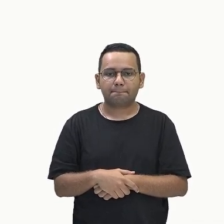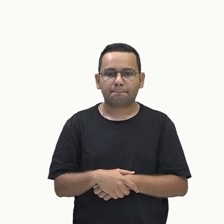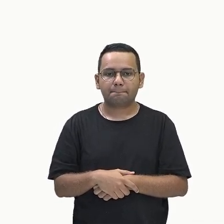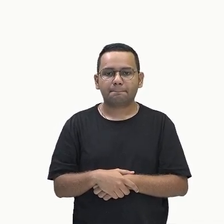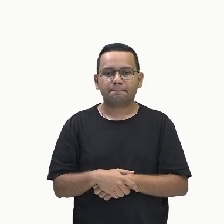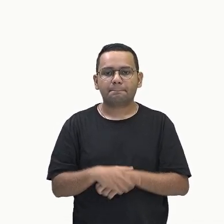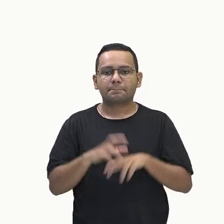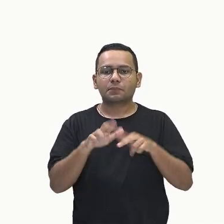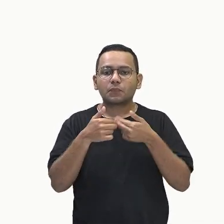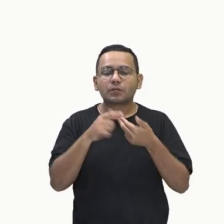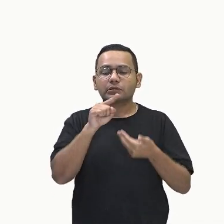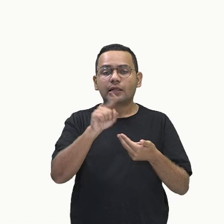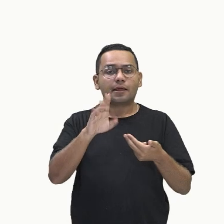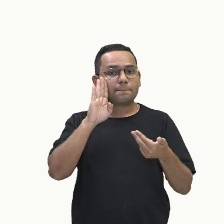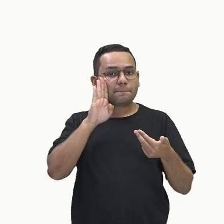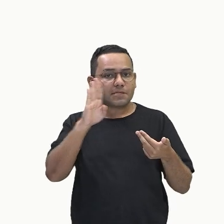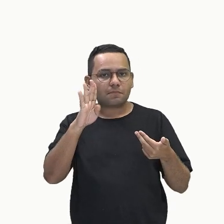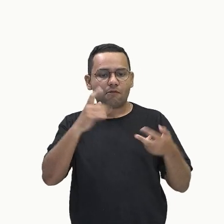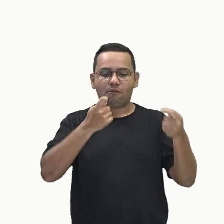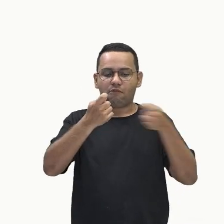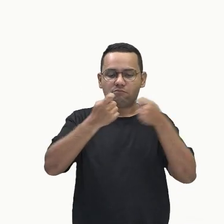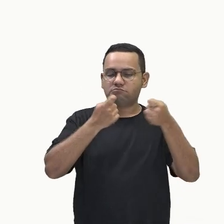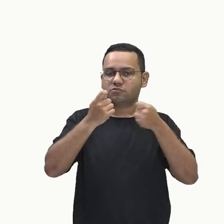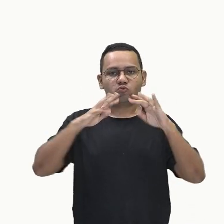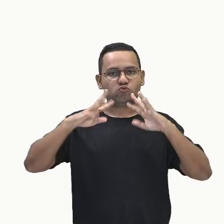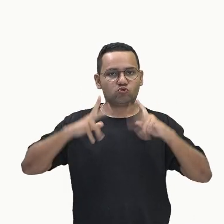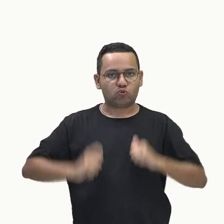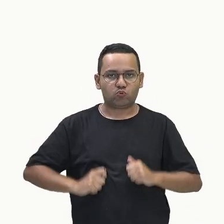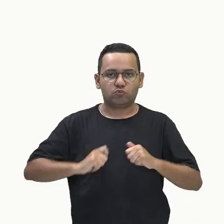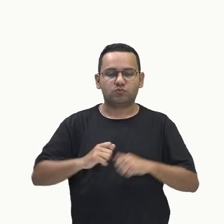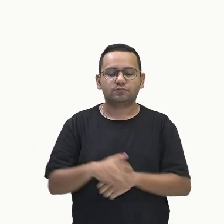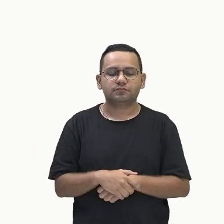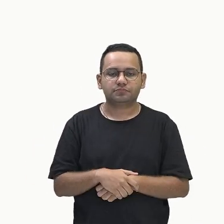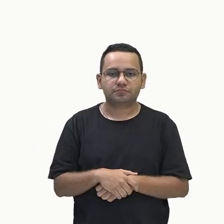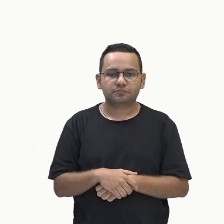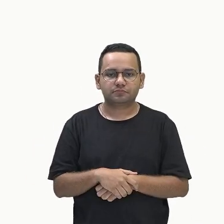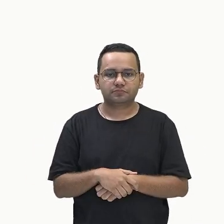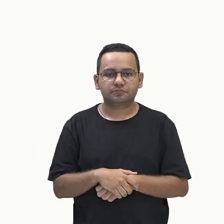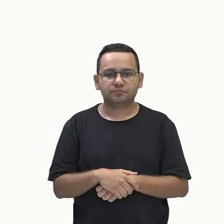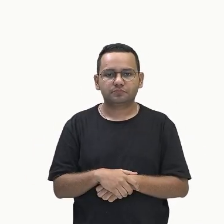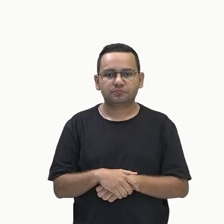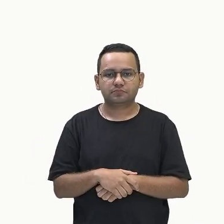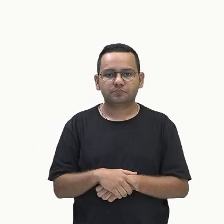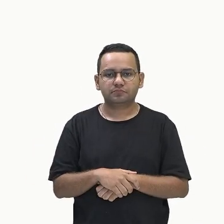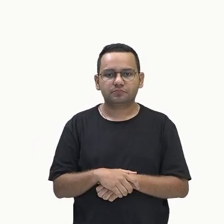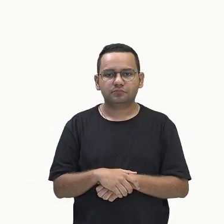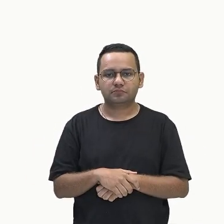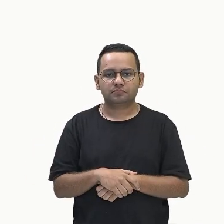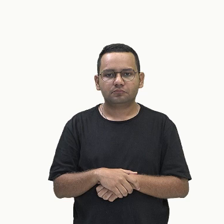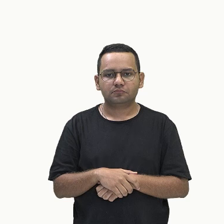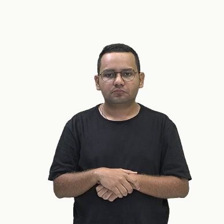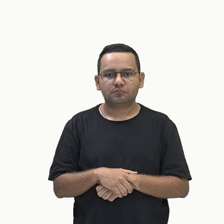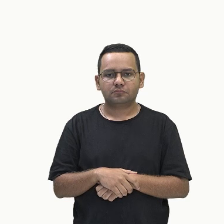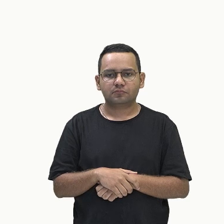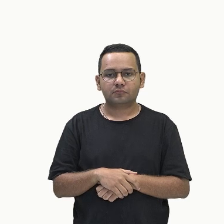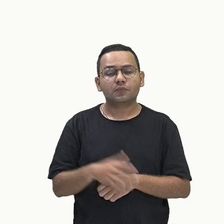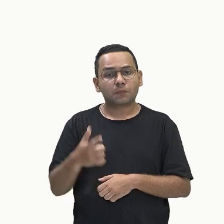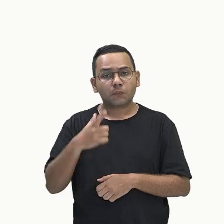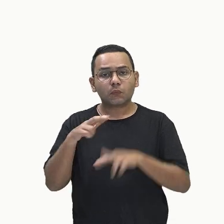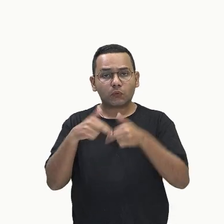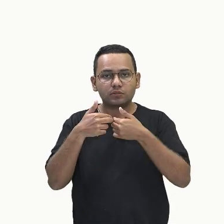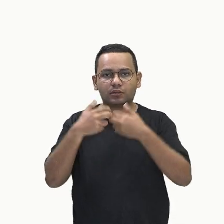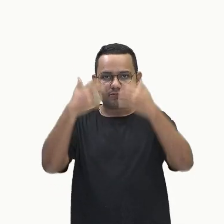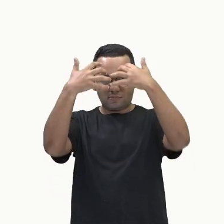a glândula mestra, aquela que controla tudo, né? Não por acaso ela está localizada ali abaixo do cérebro, né?